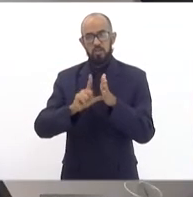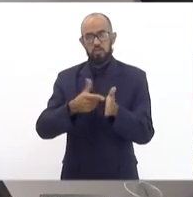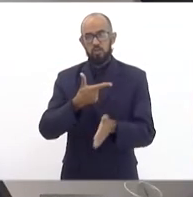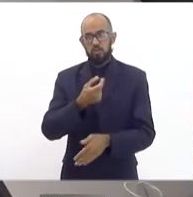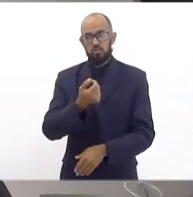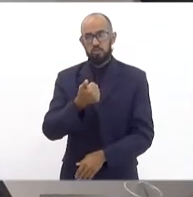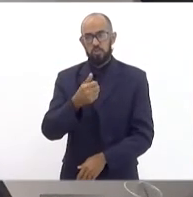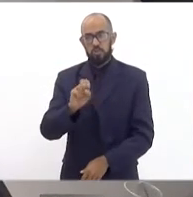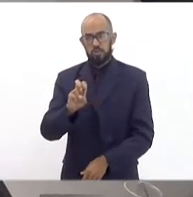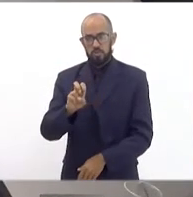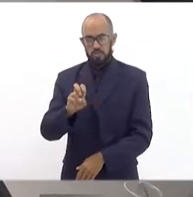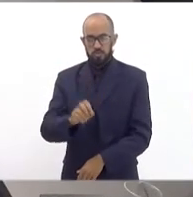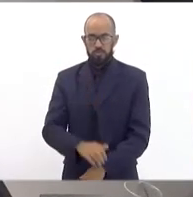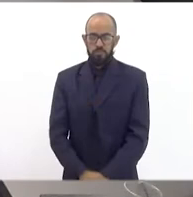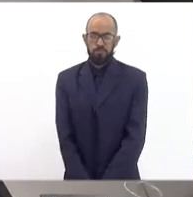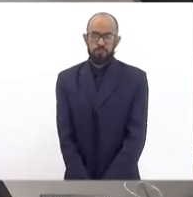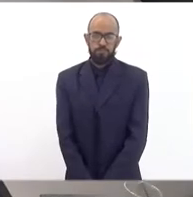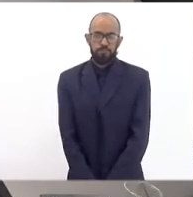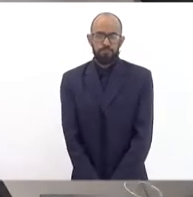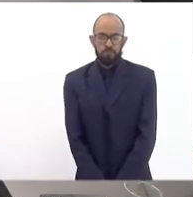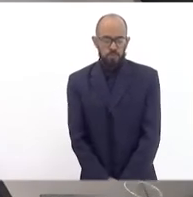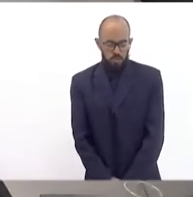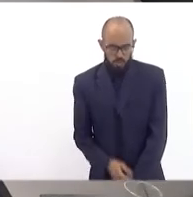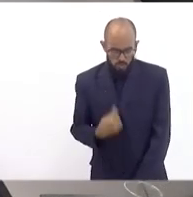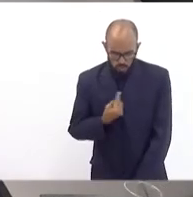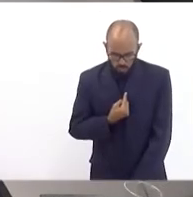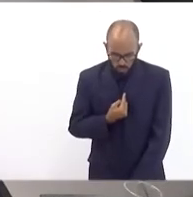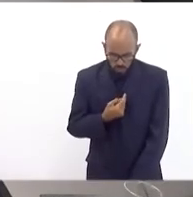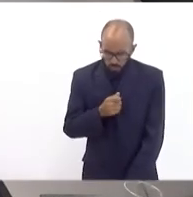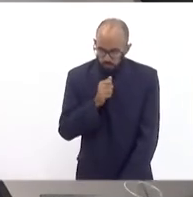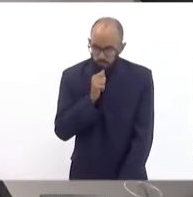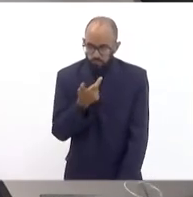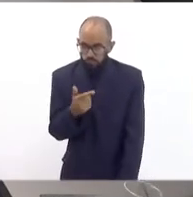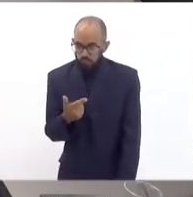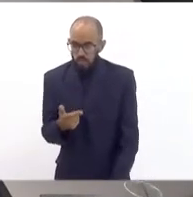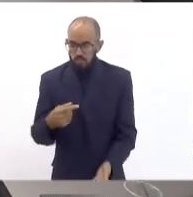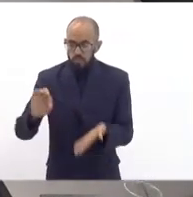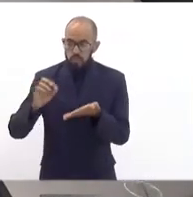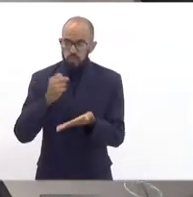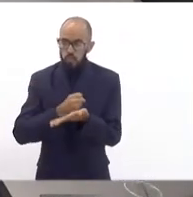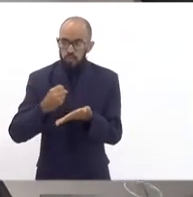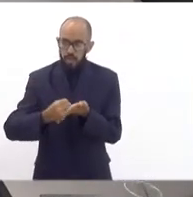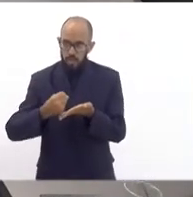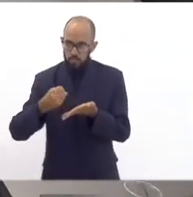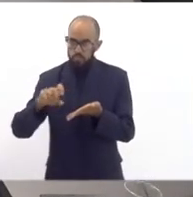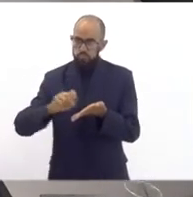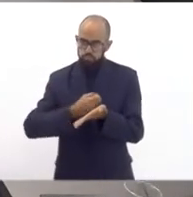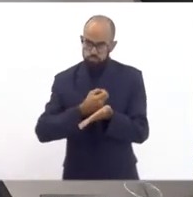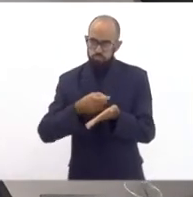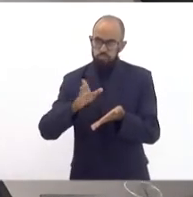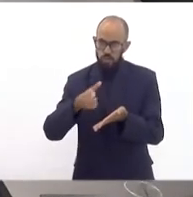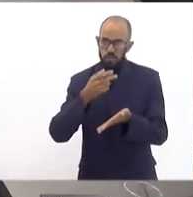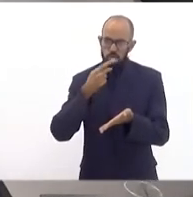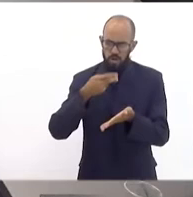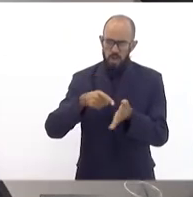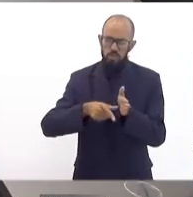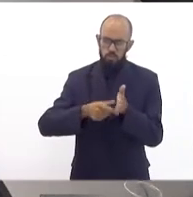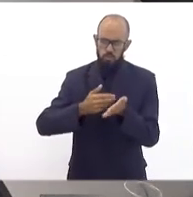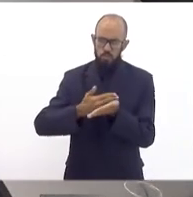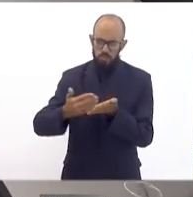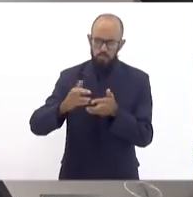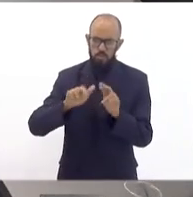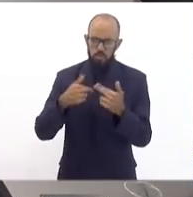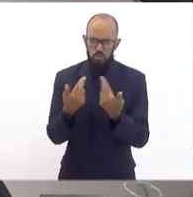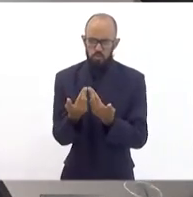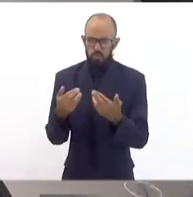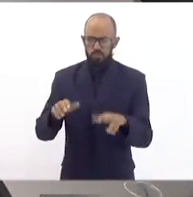certeza, onde nós não temos esse contrato, né? Já foi falado aqui desde o início,